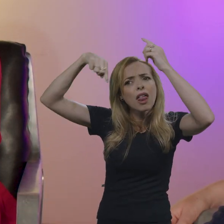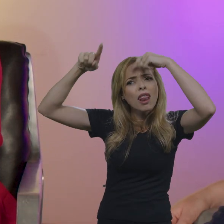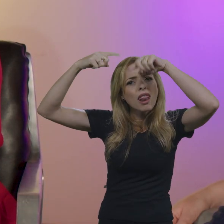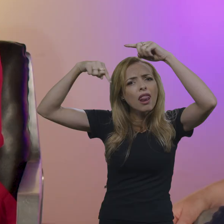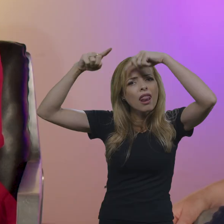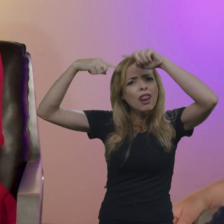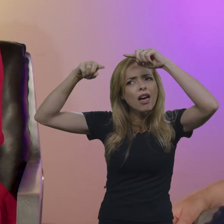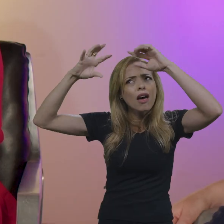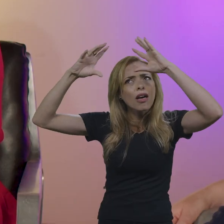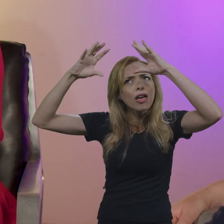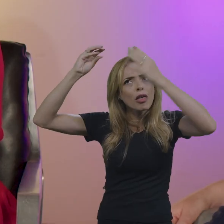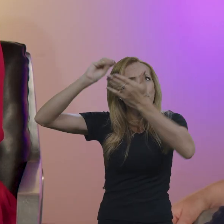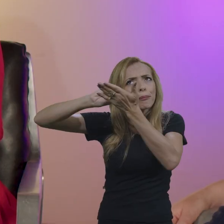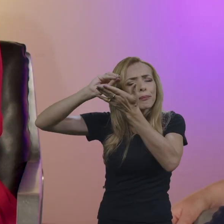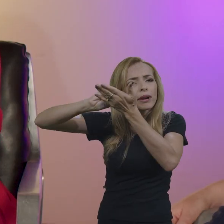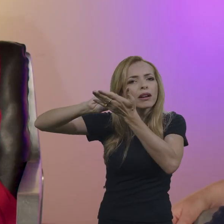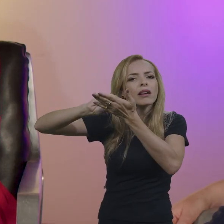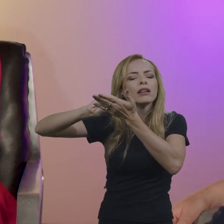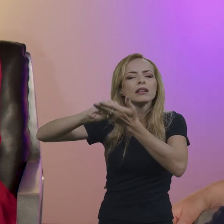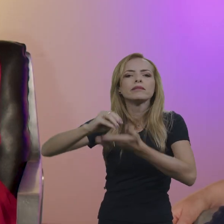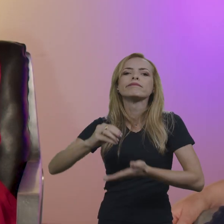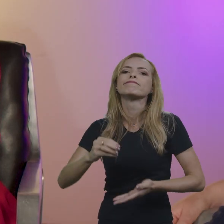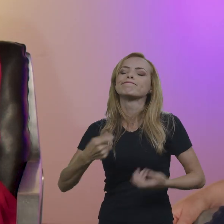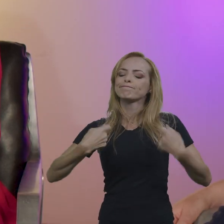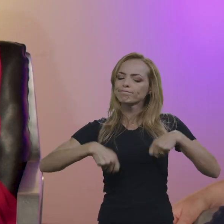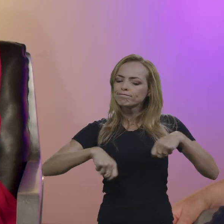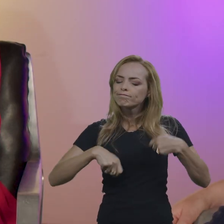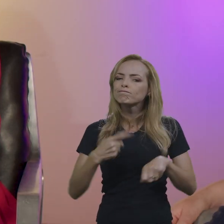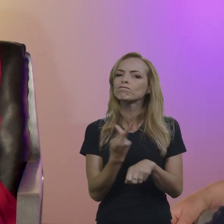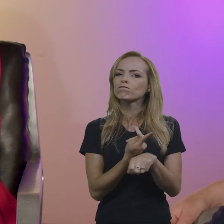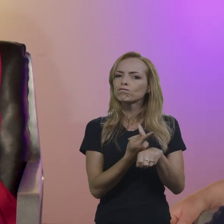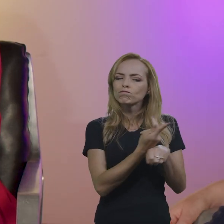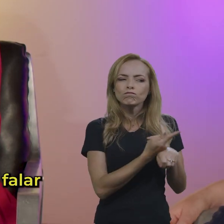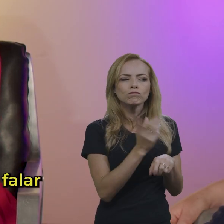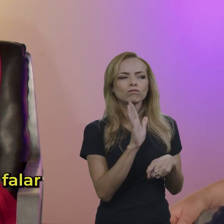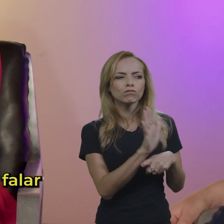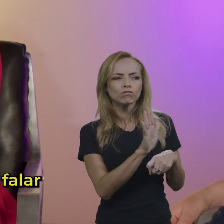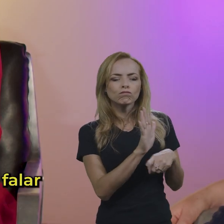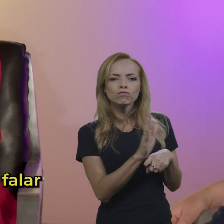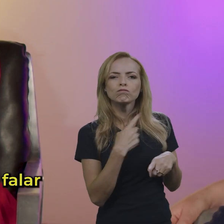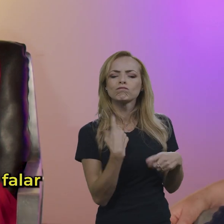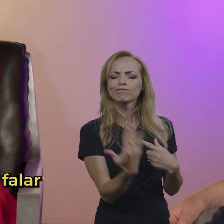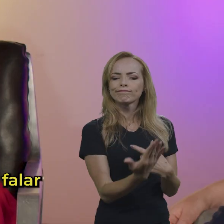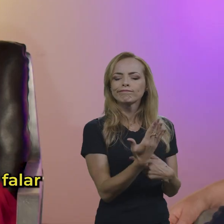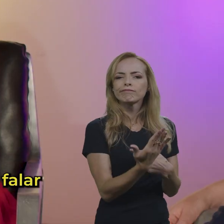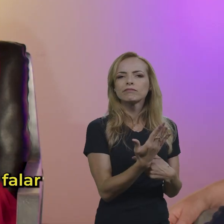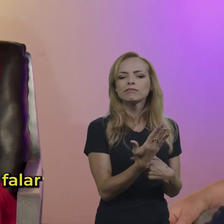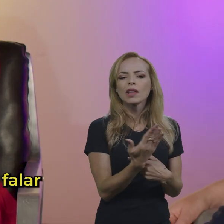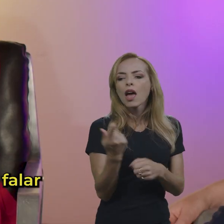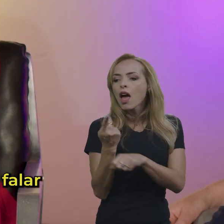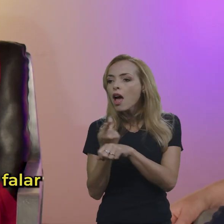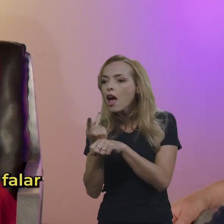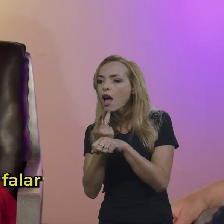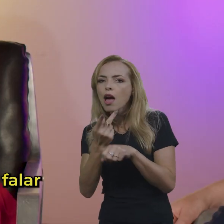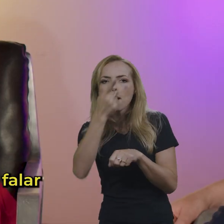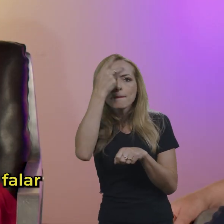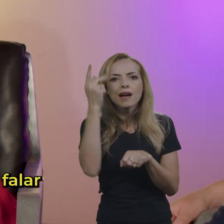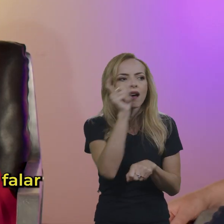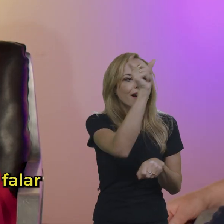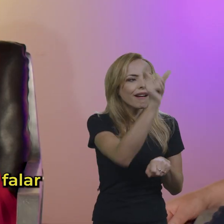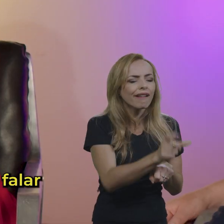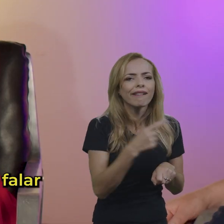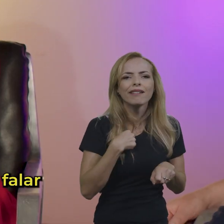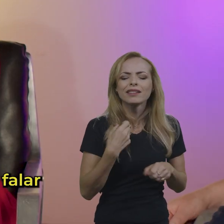só precisa de falar. Nós precisamos de... Arrume uma pessoa que você possa falar e não ache que